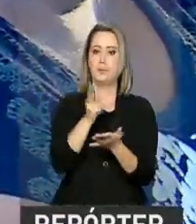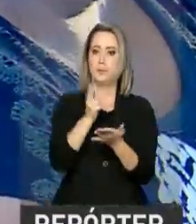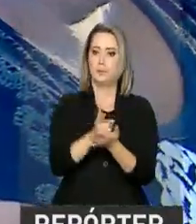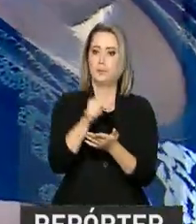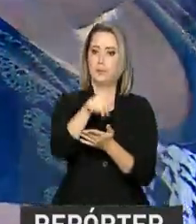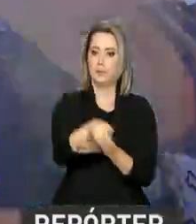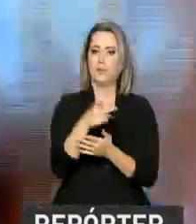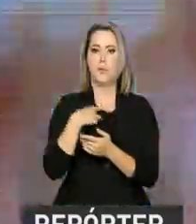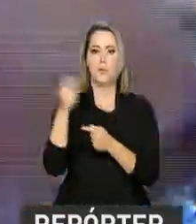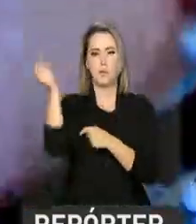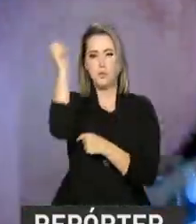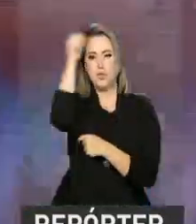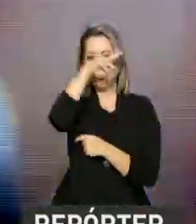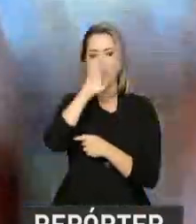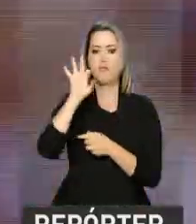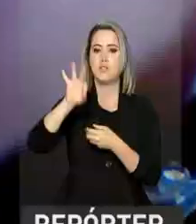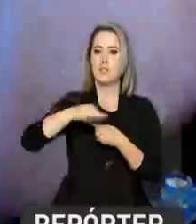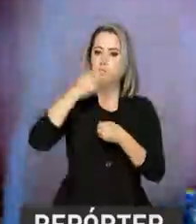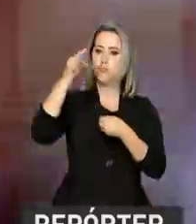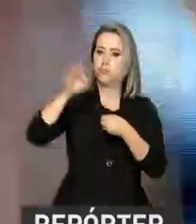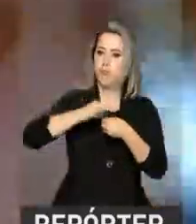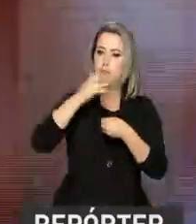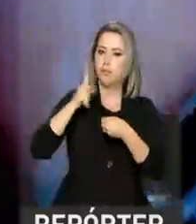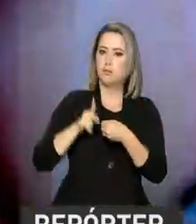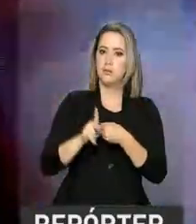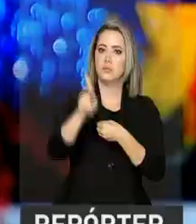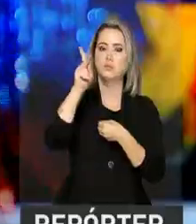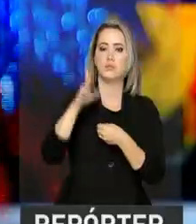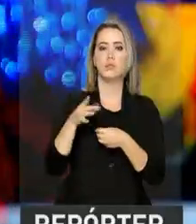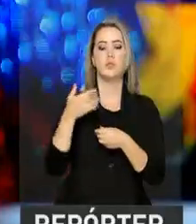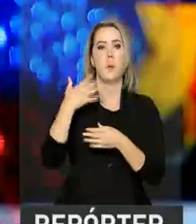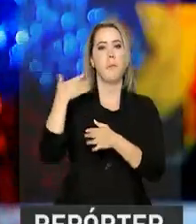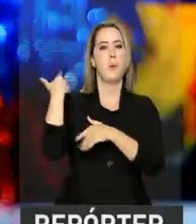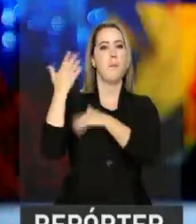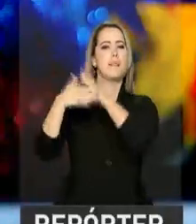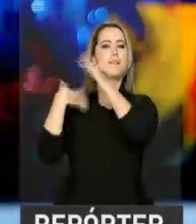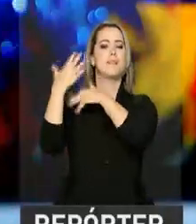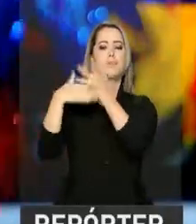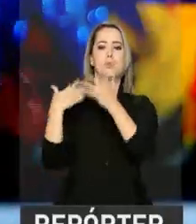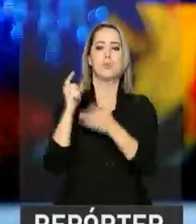Cruzeiro do Forte, o mais antigo maracatu rural de Recife. Em